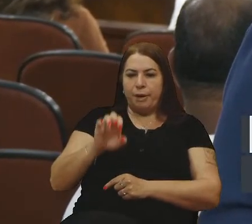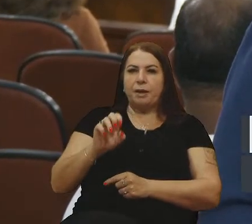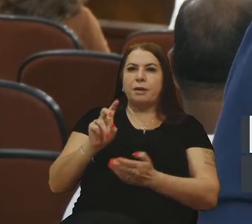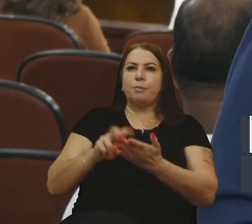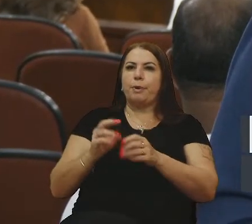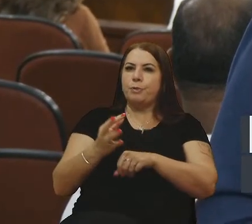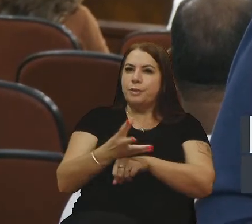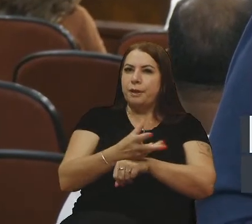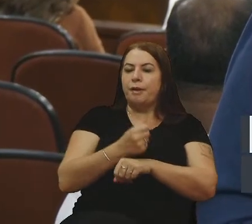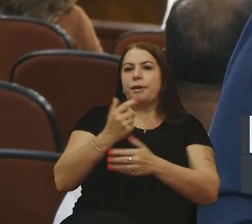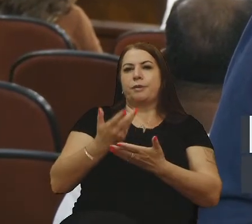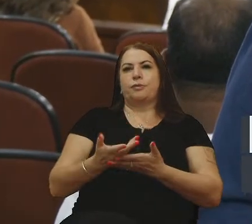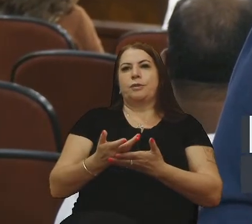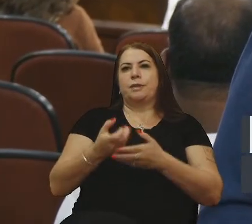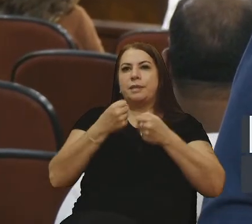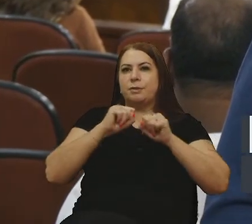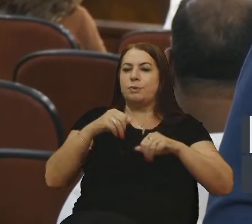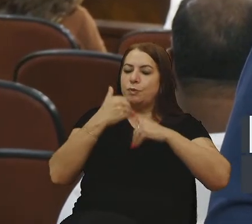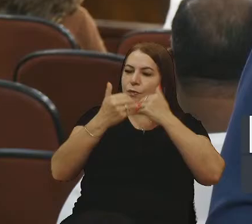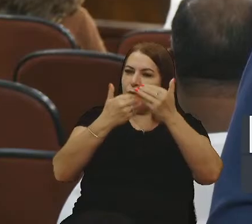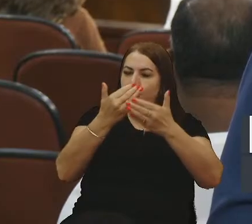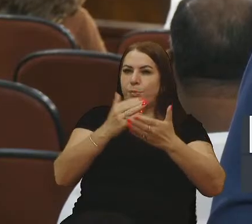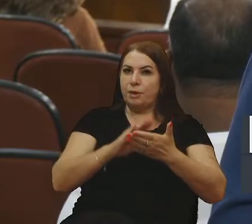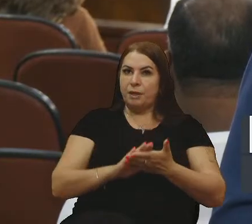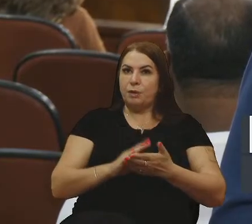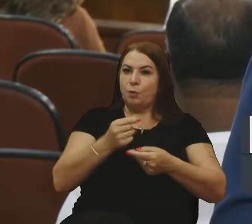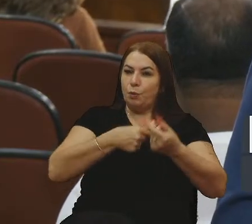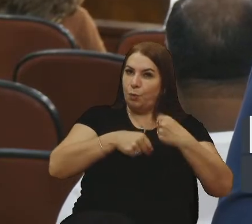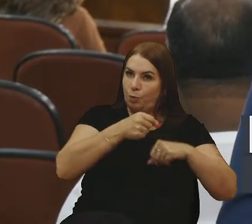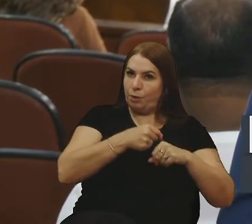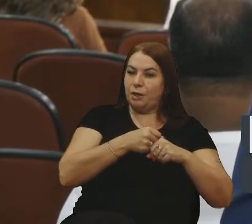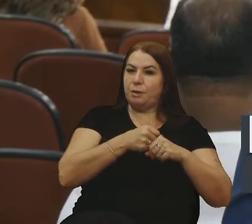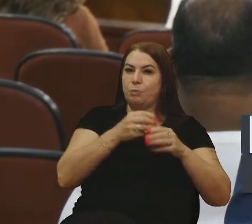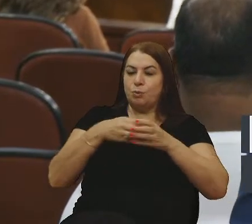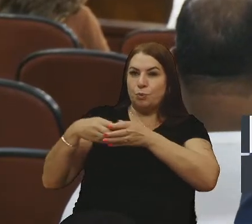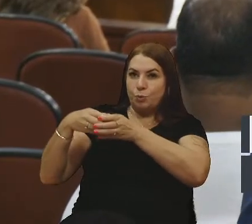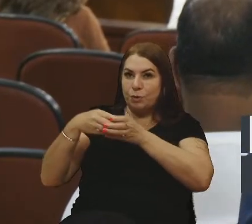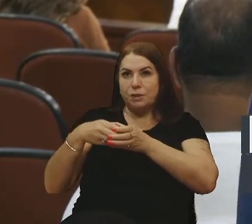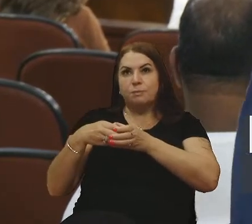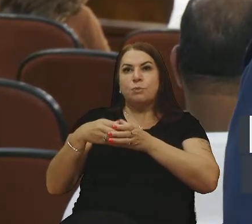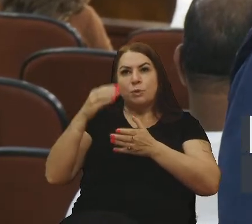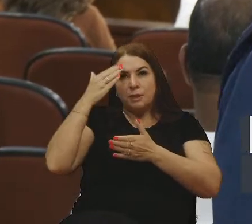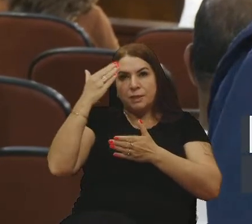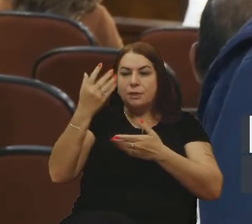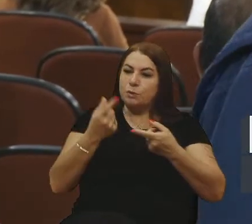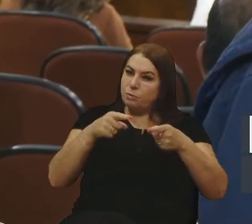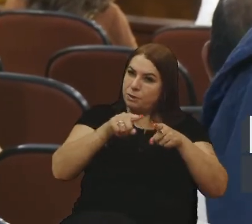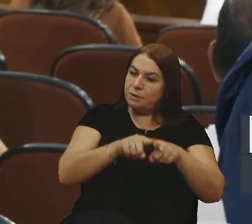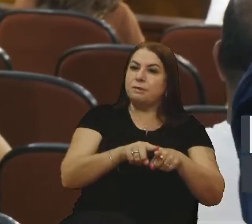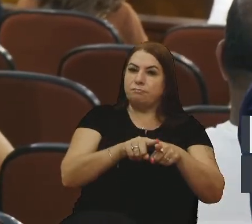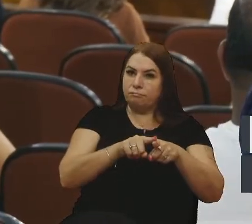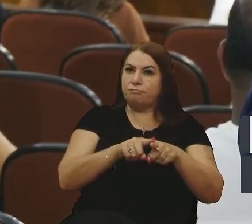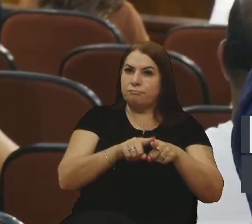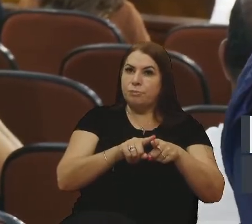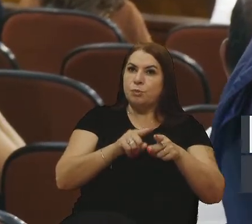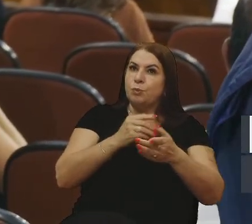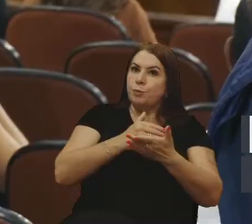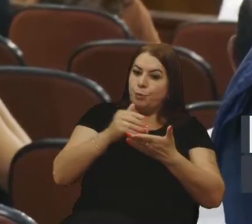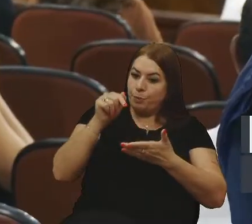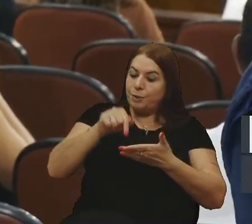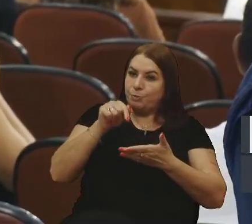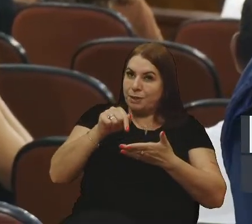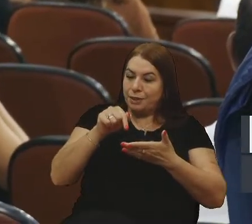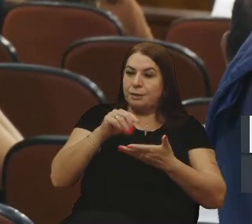Sicredi, a Secretaria de Desenvolvimento Econômico e Turismo. Então, agradecer esses parceiros, porque quando nós estamos